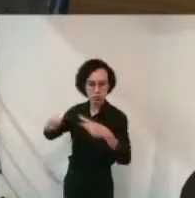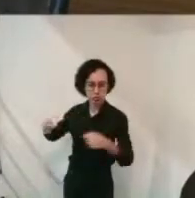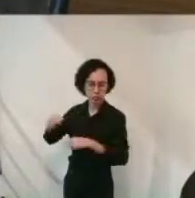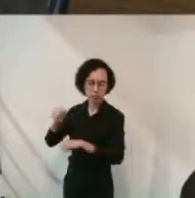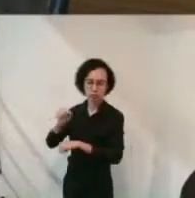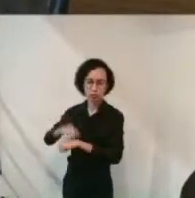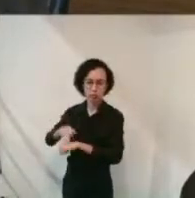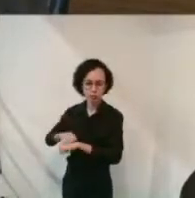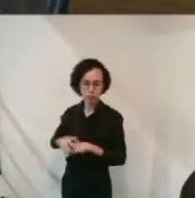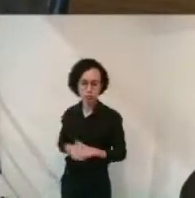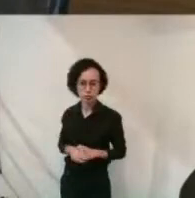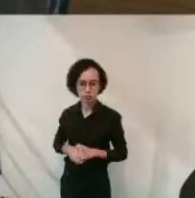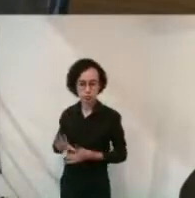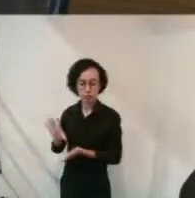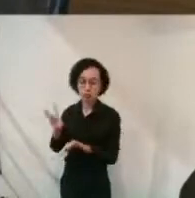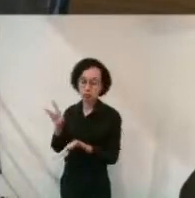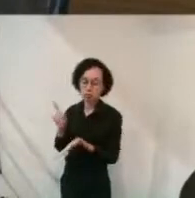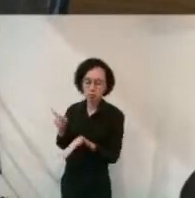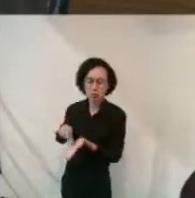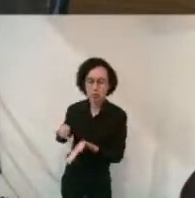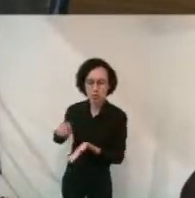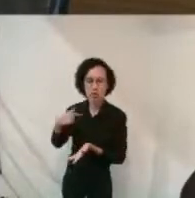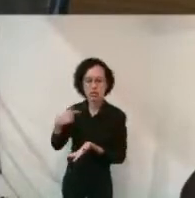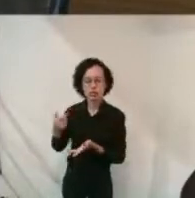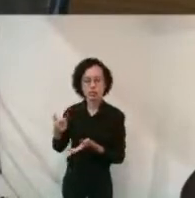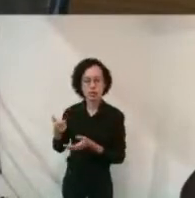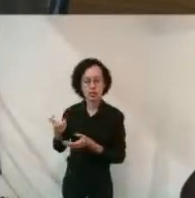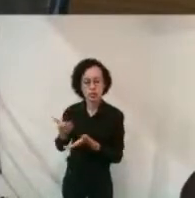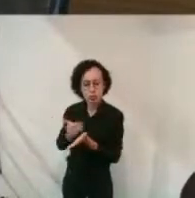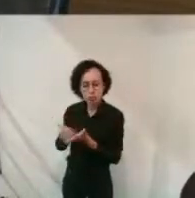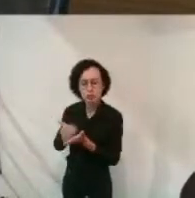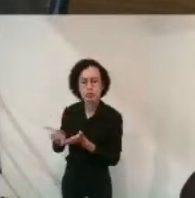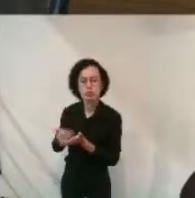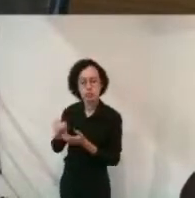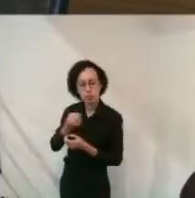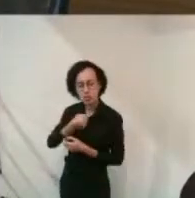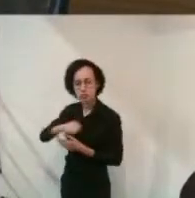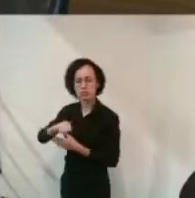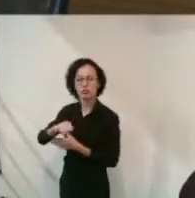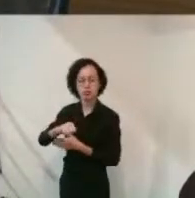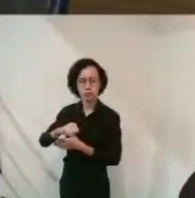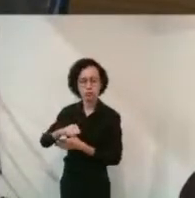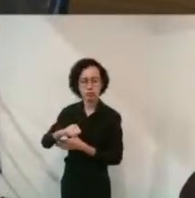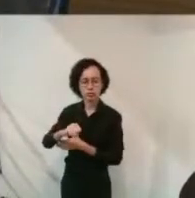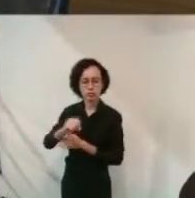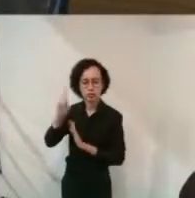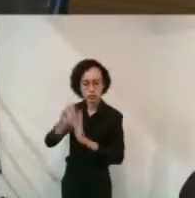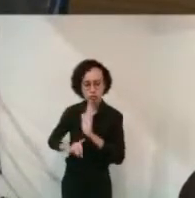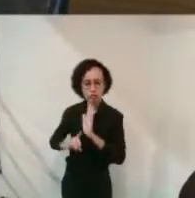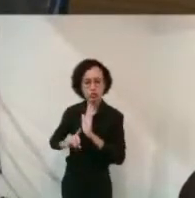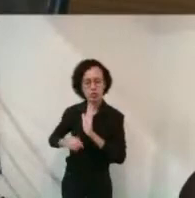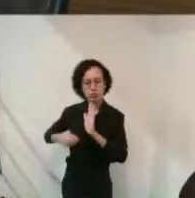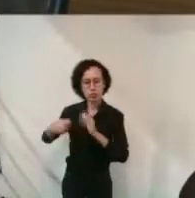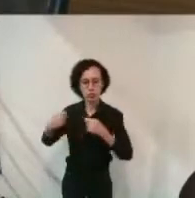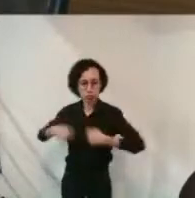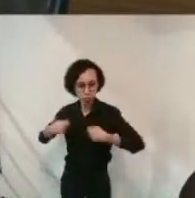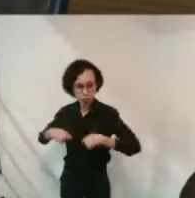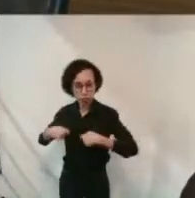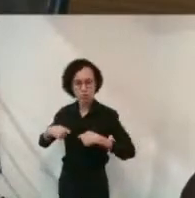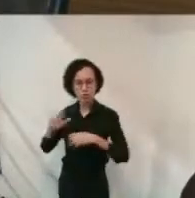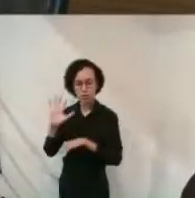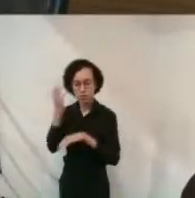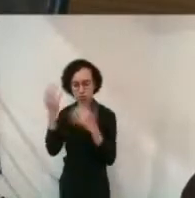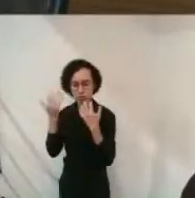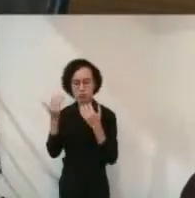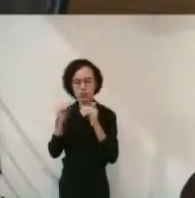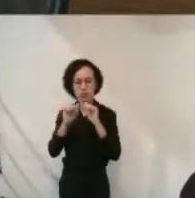sólidos, que na realidade é o pano de fundo para a defesa direta de direitos essenciais, como o direito ao meio ambiente